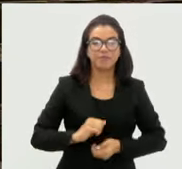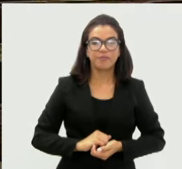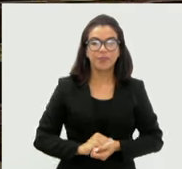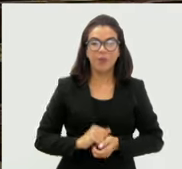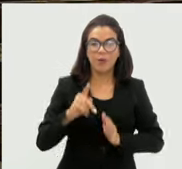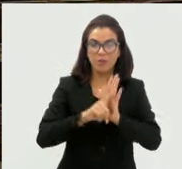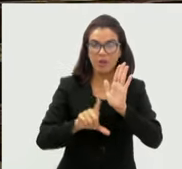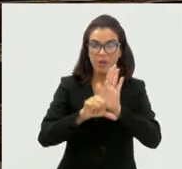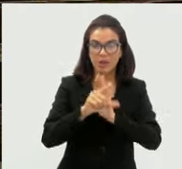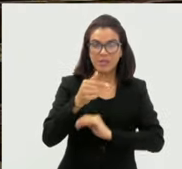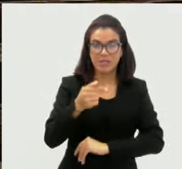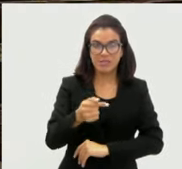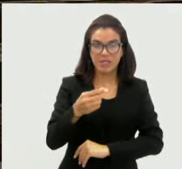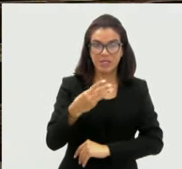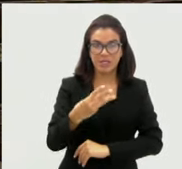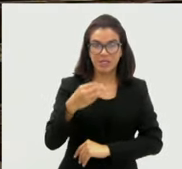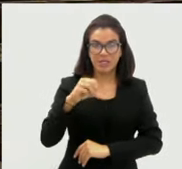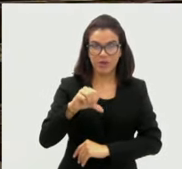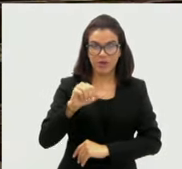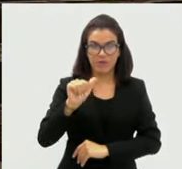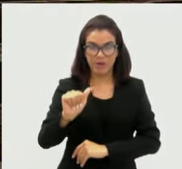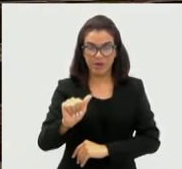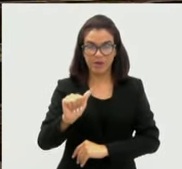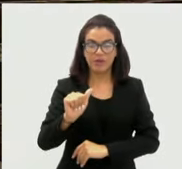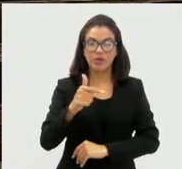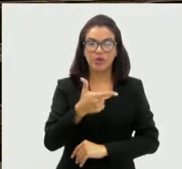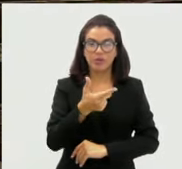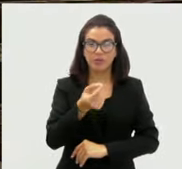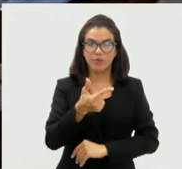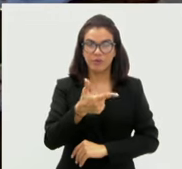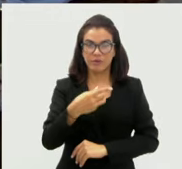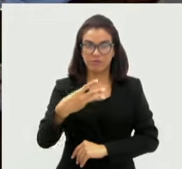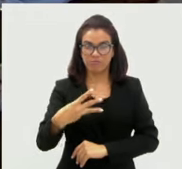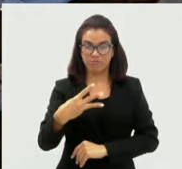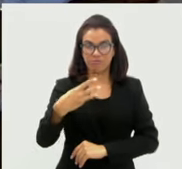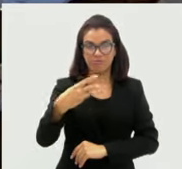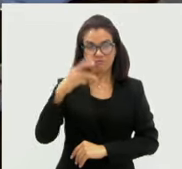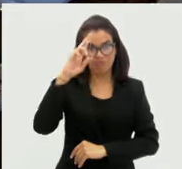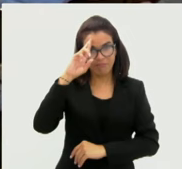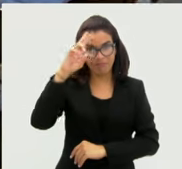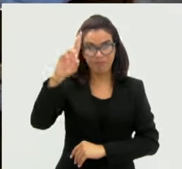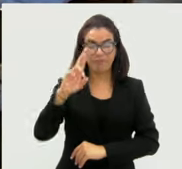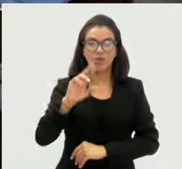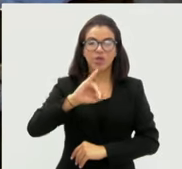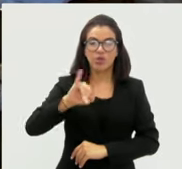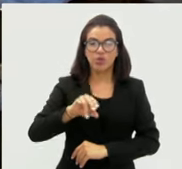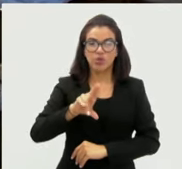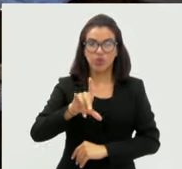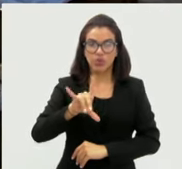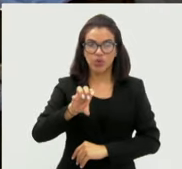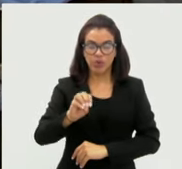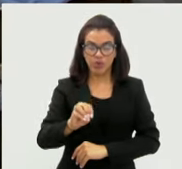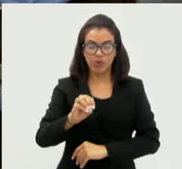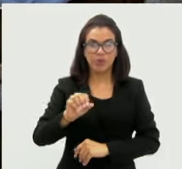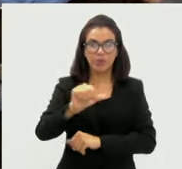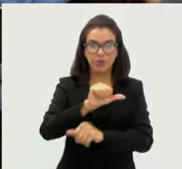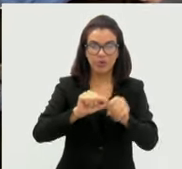número 739-A de 2023, de autoria do deputado Júlio Rocha, que altera a lei